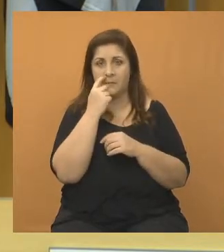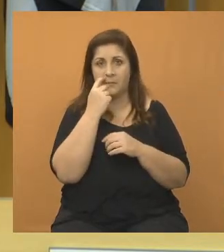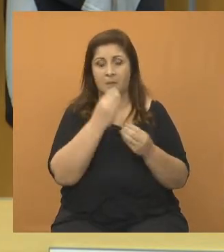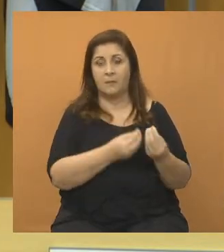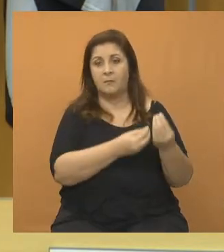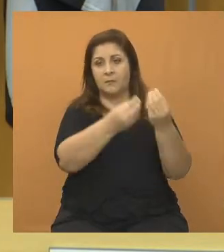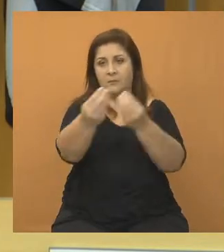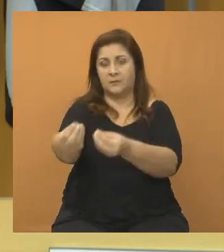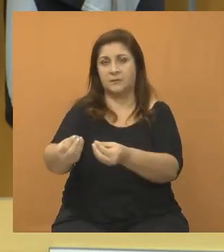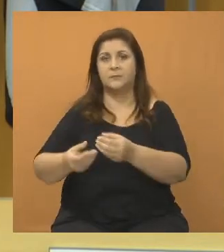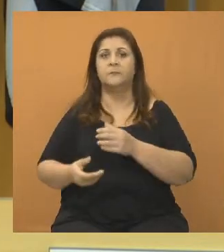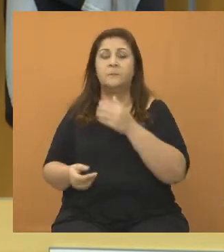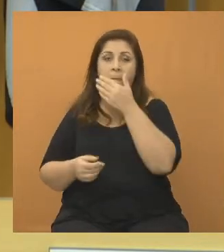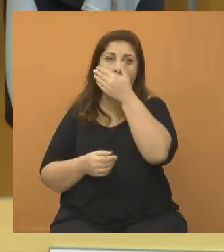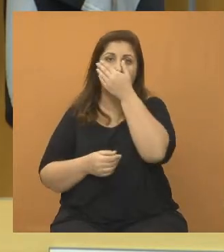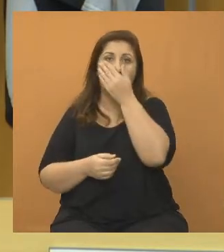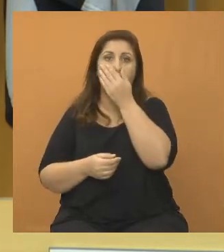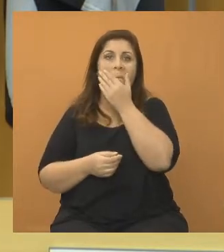repassado a LIC.